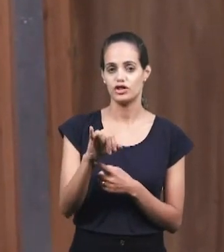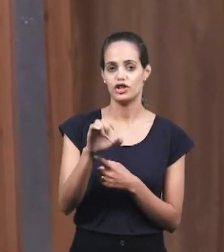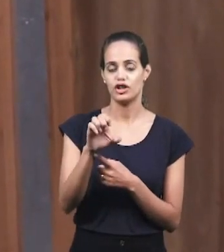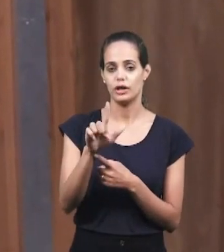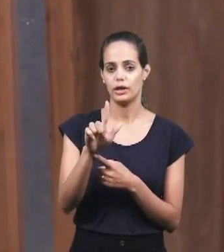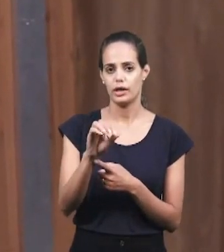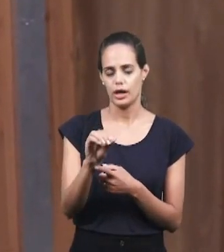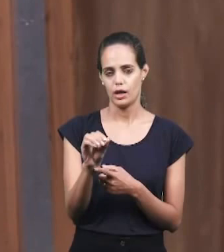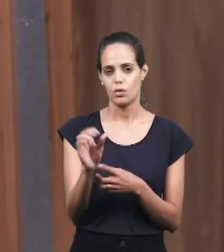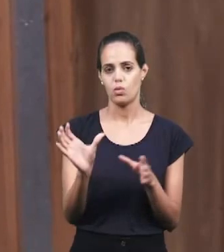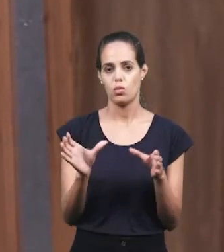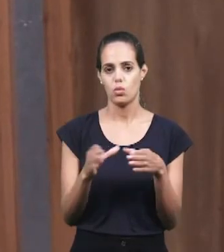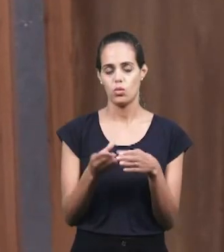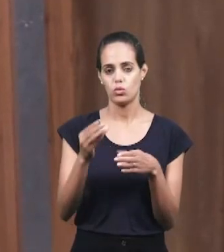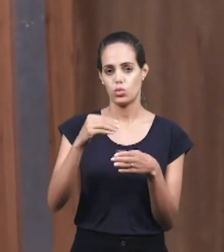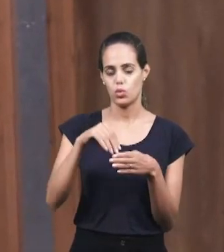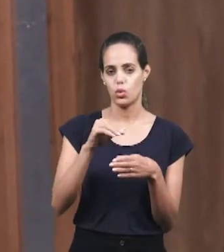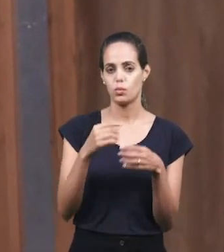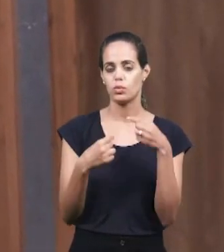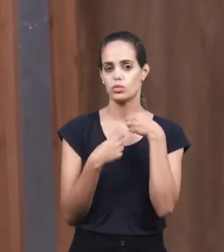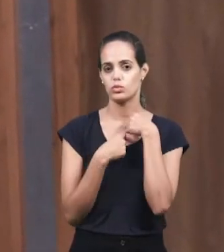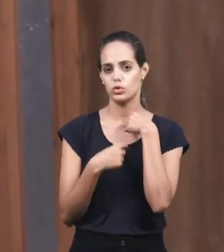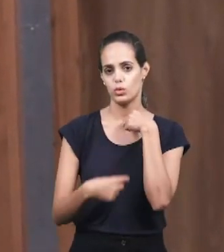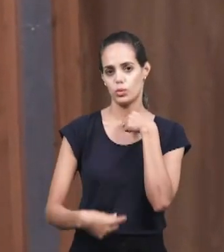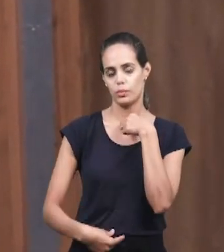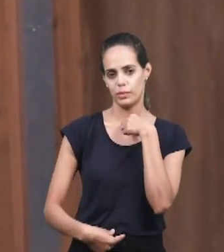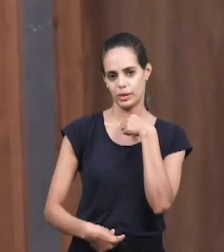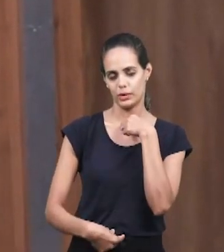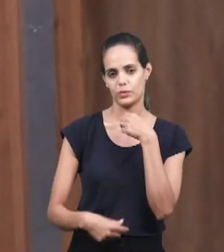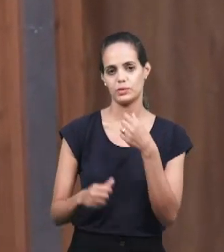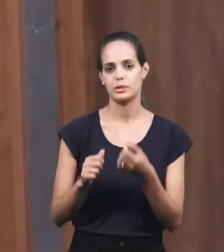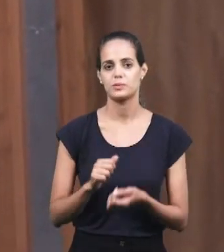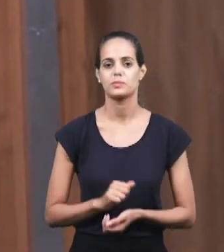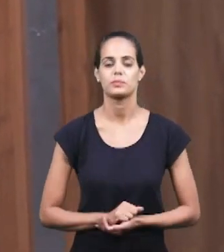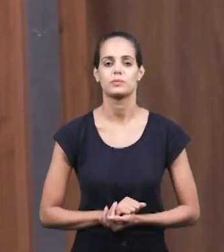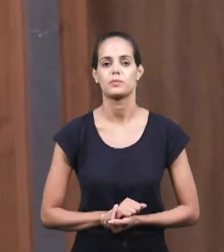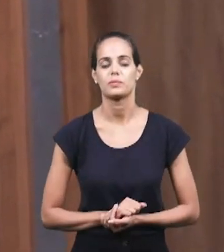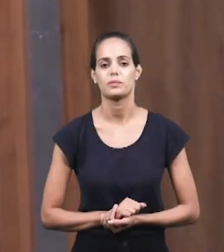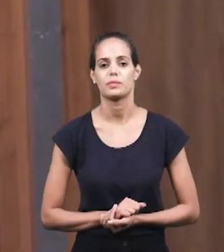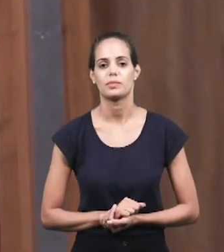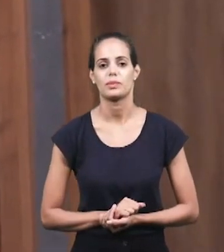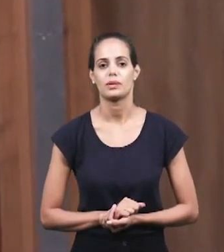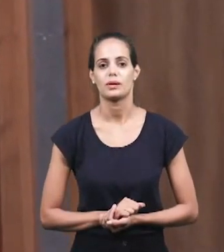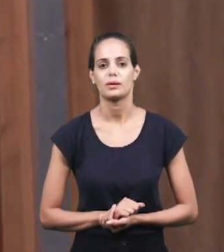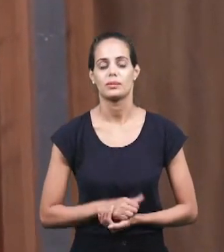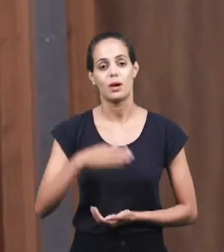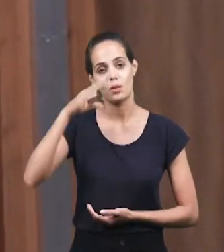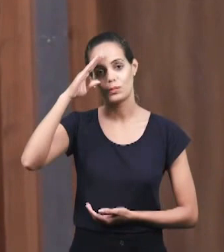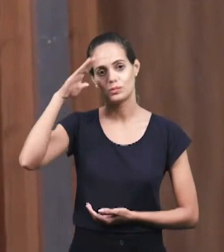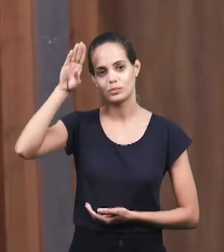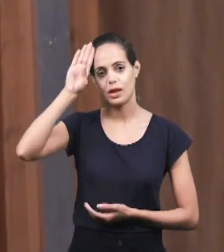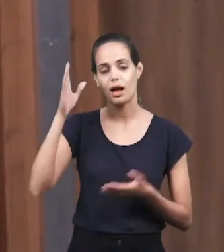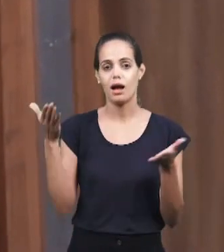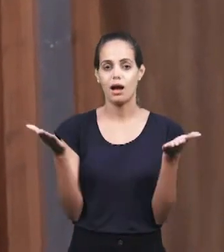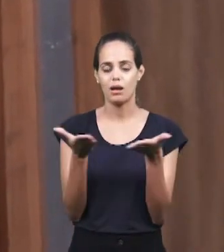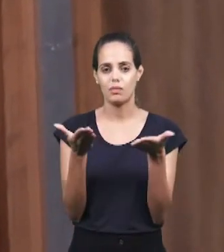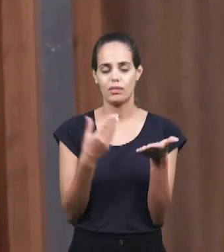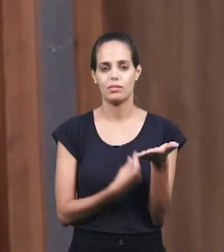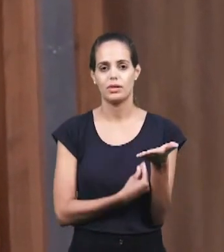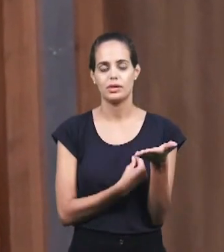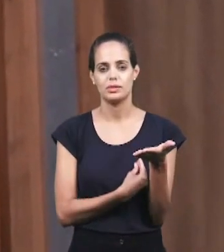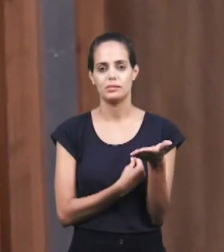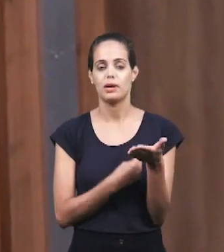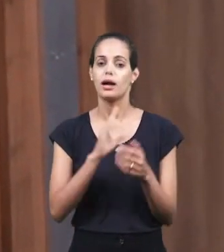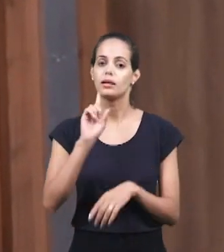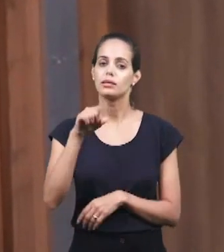de obreiros da Igreja de Água Verde, em Curitiba. Ele irá participar dessa segunda pergunta. E logo em